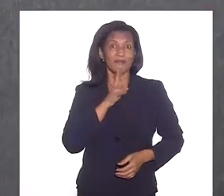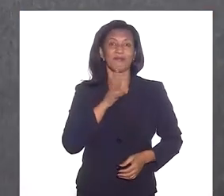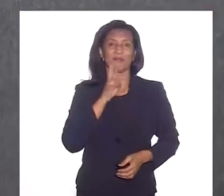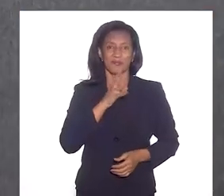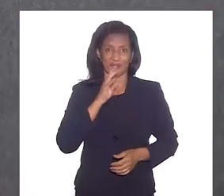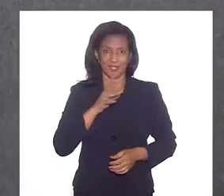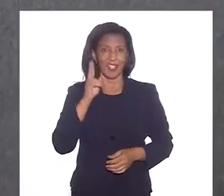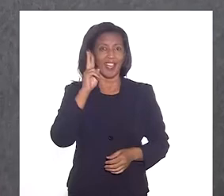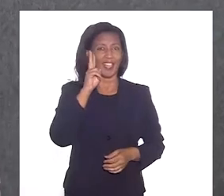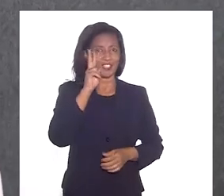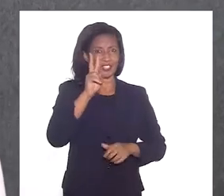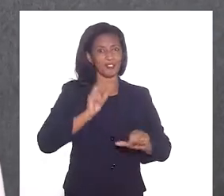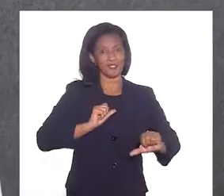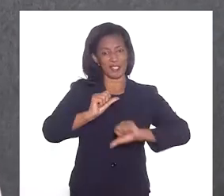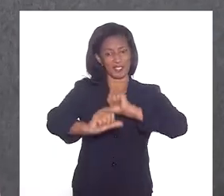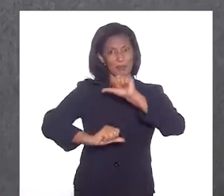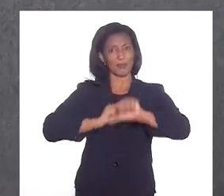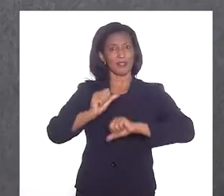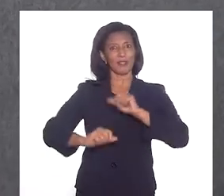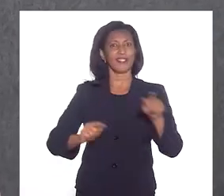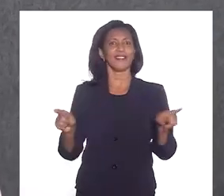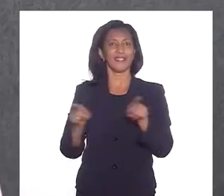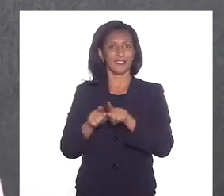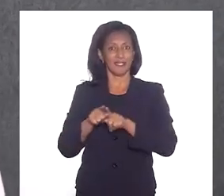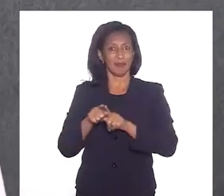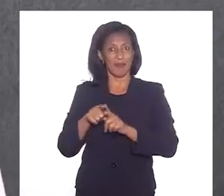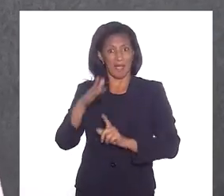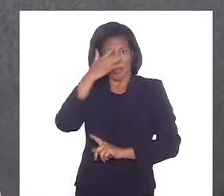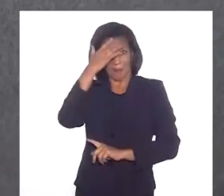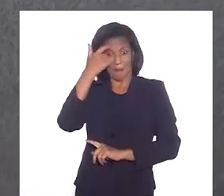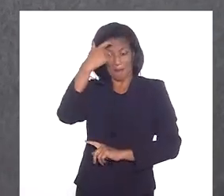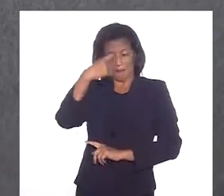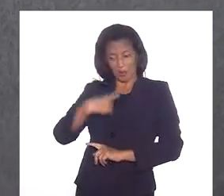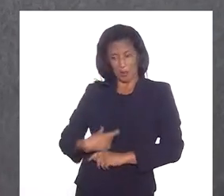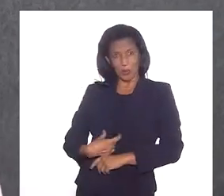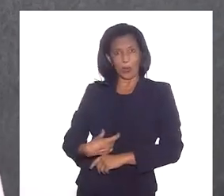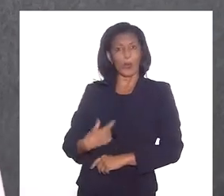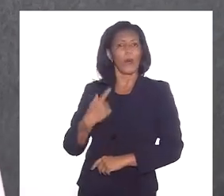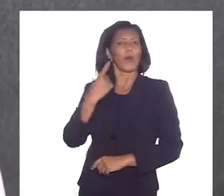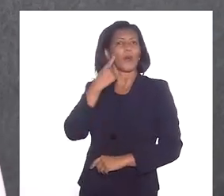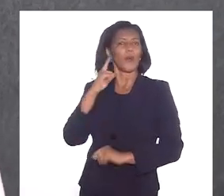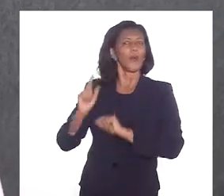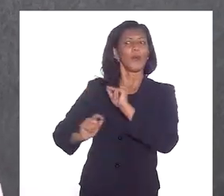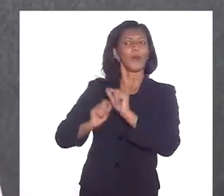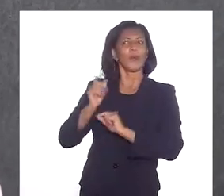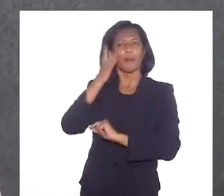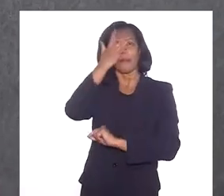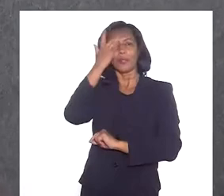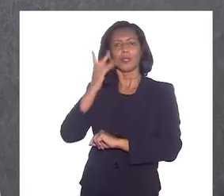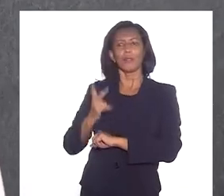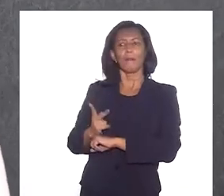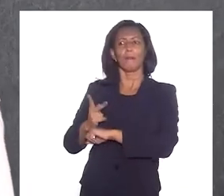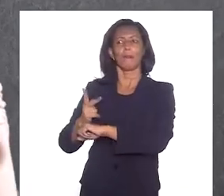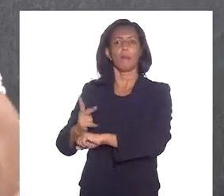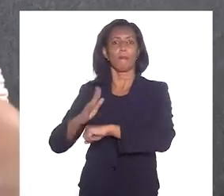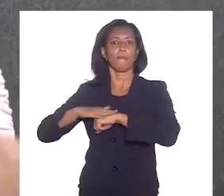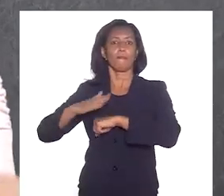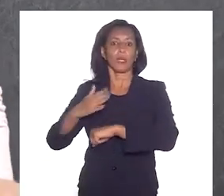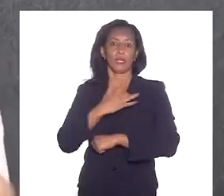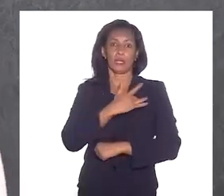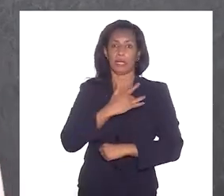Ah, legal. então. A gente vê essa mudança também no comportamento do consumidor, né? Durante a pandemia, o que que as pessoas estão buscando?